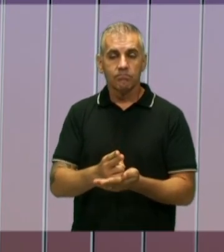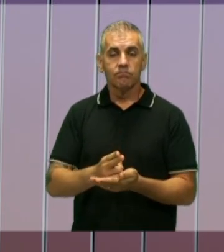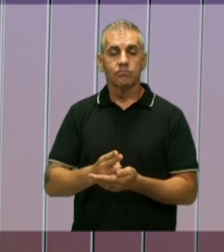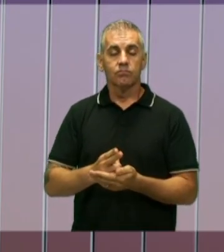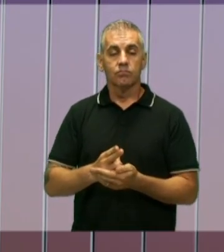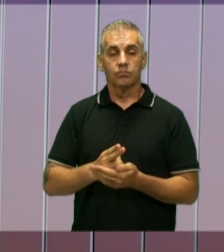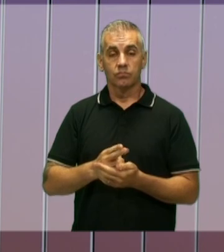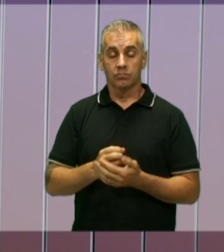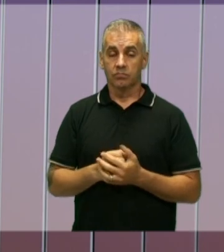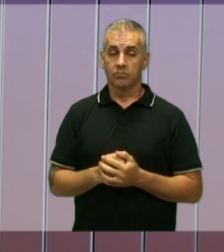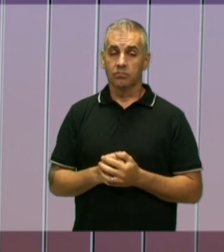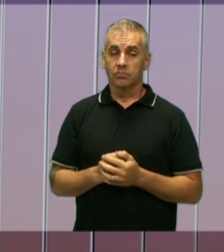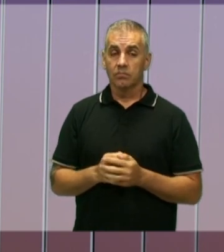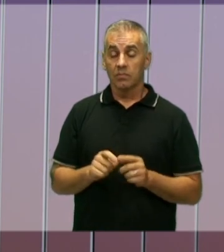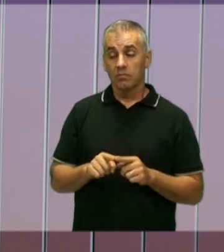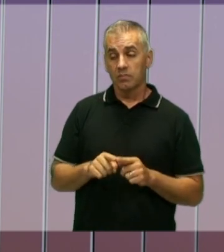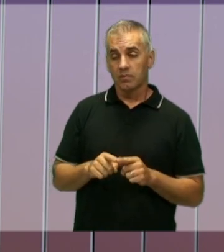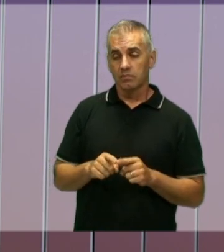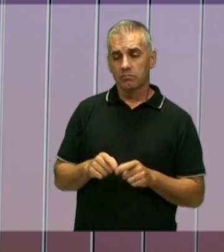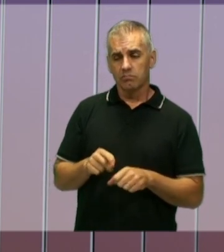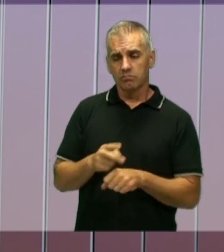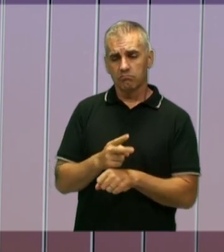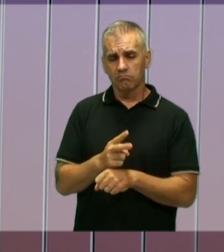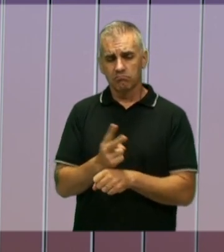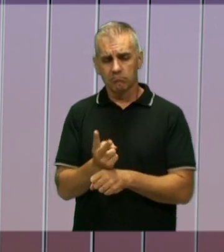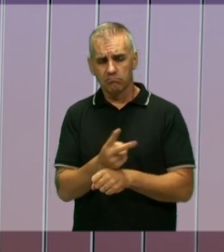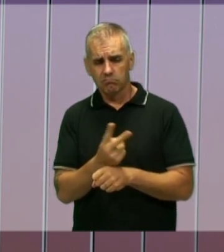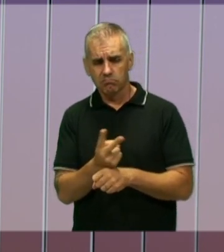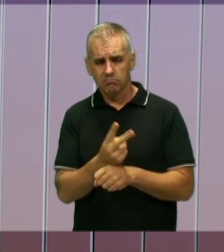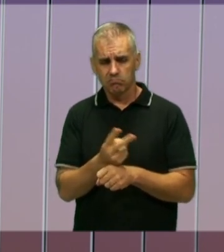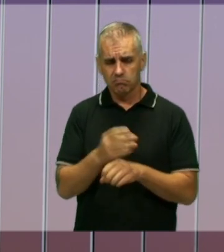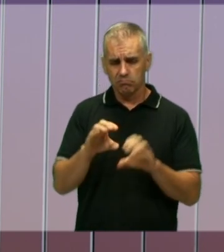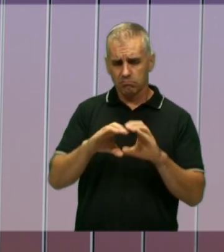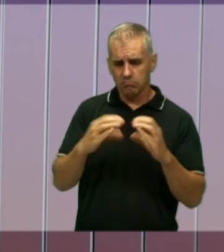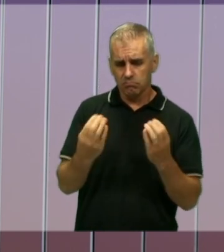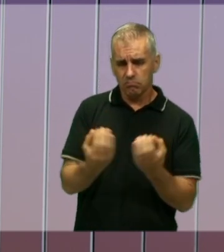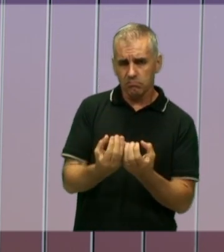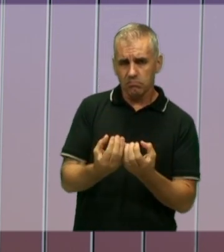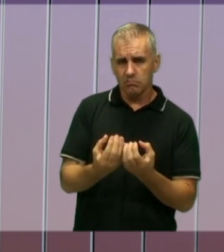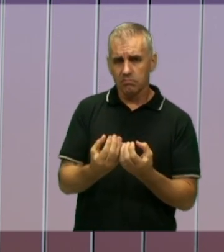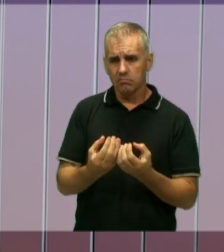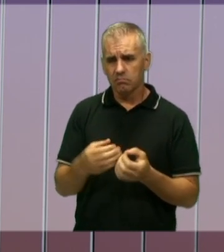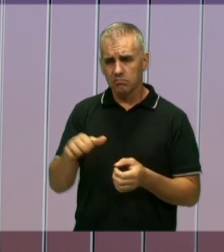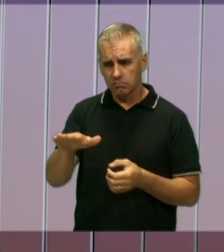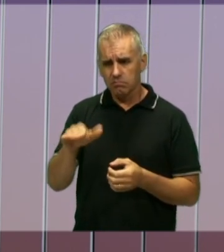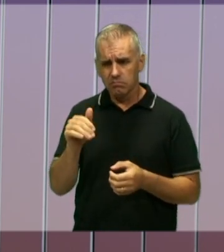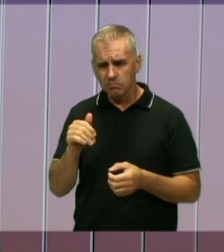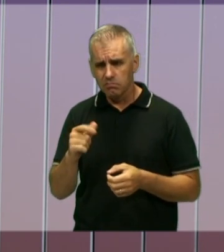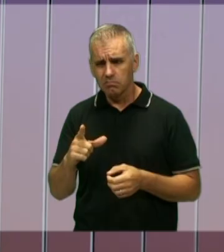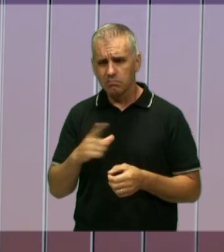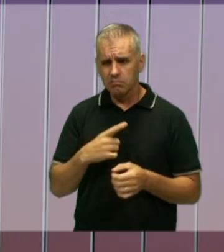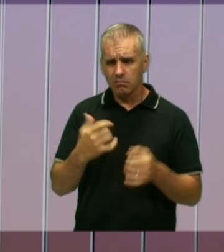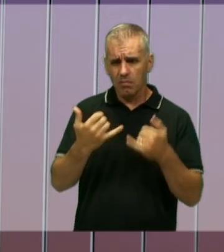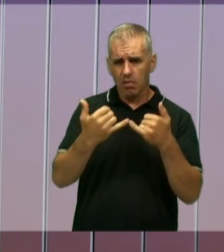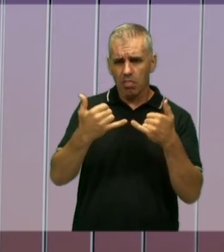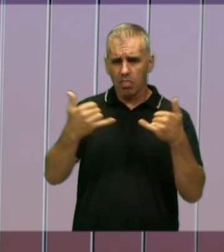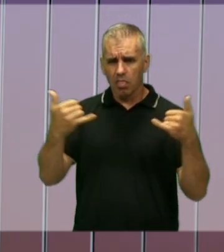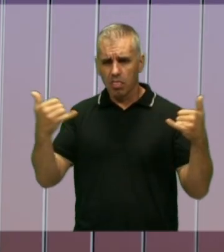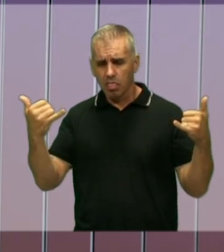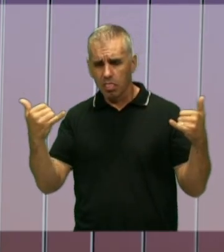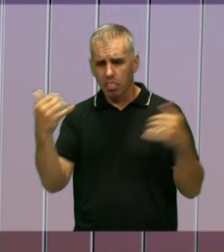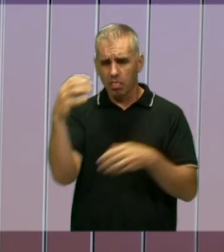problema em questão. Fui procurado pela comunidade, né, uma sociedade civil organizada. Vitor, a situação dos fios, dos